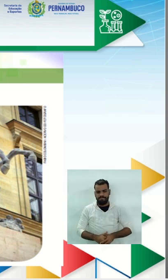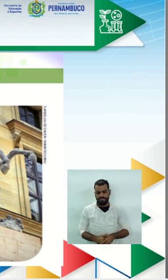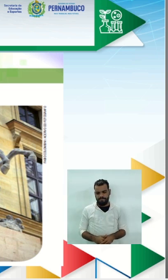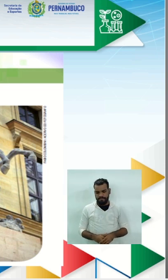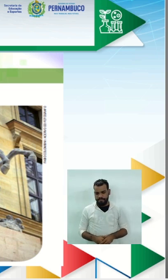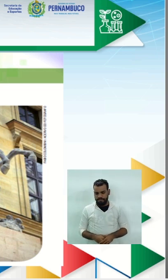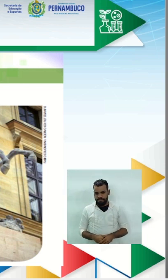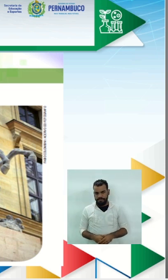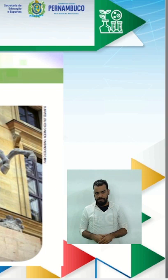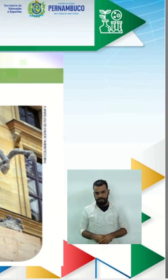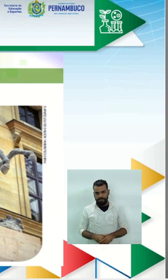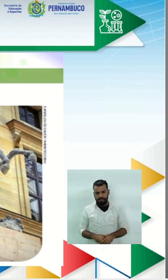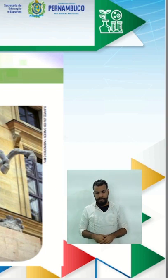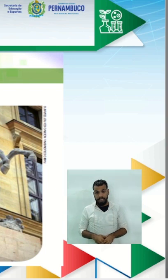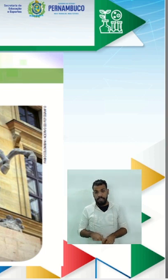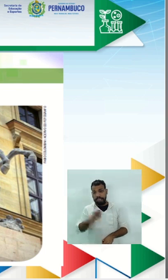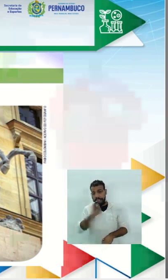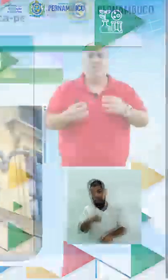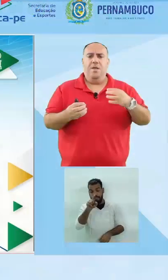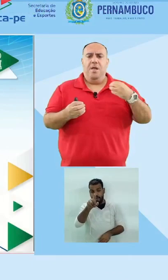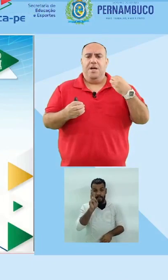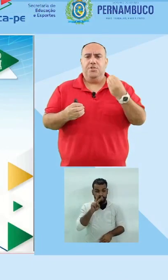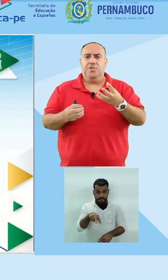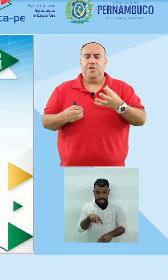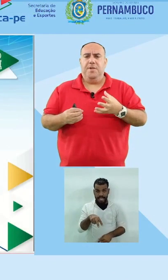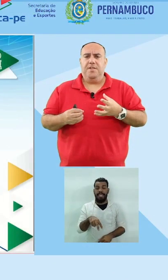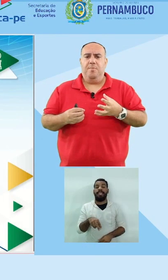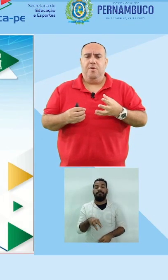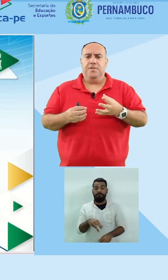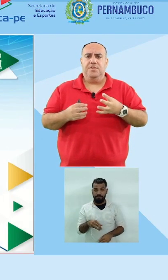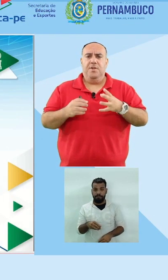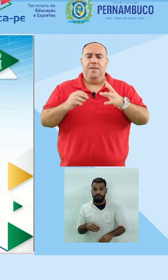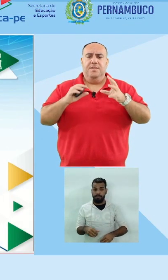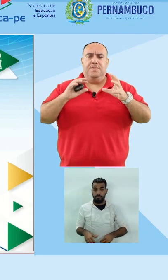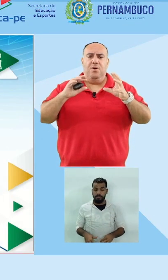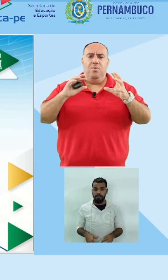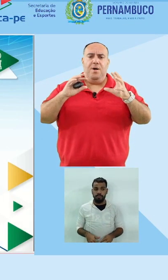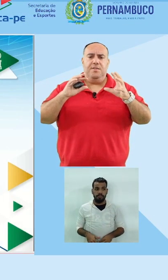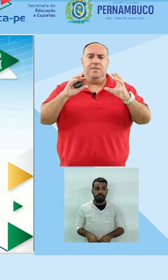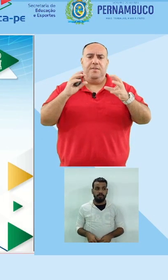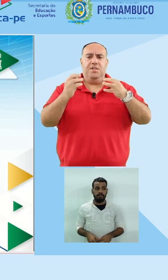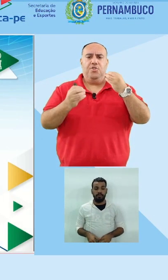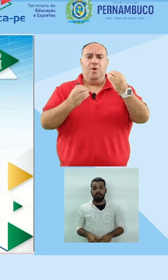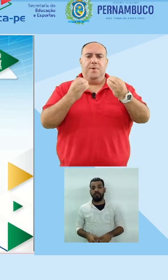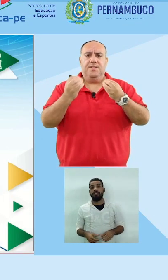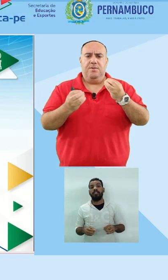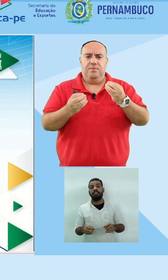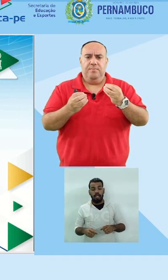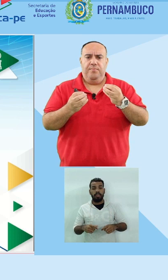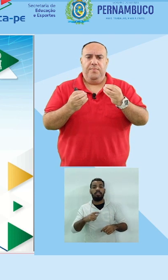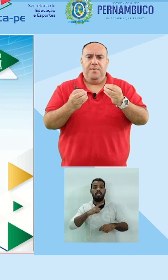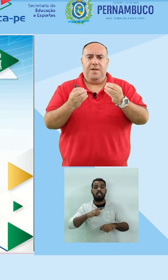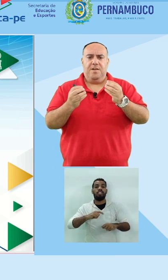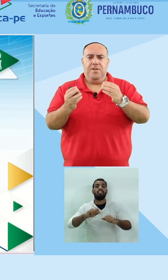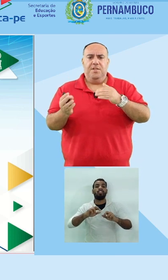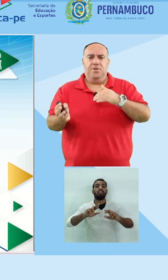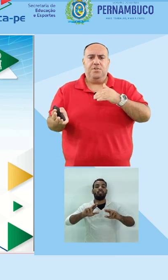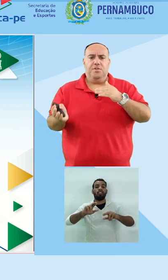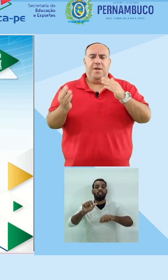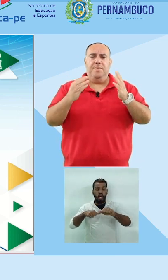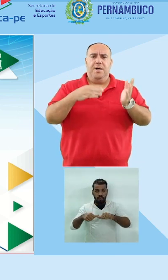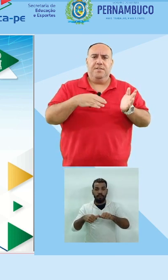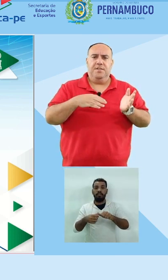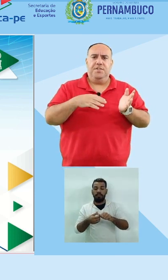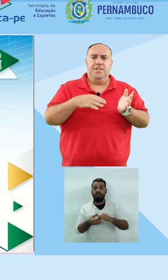minerais. Se vocês observarem, estudante, as rochas metamórficas são uma transformação através das